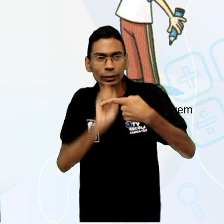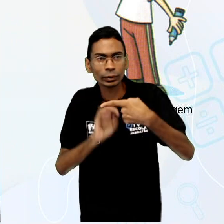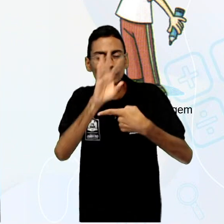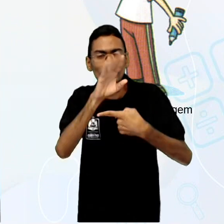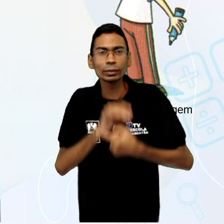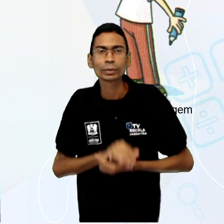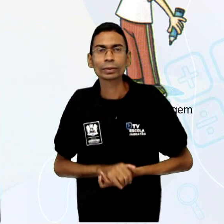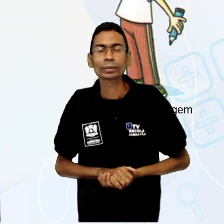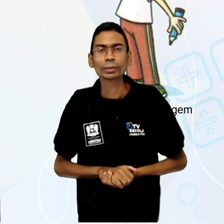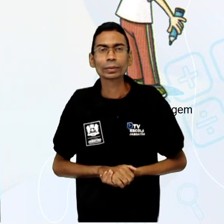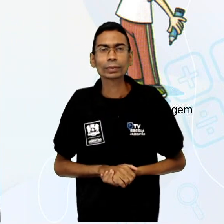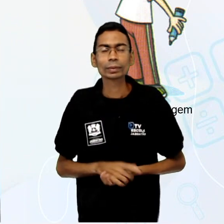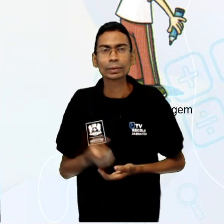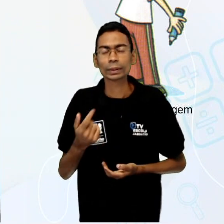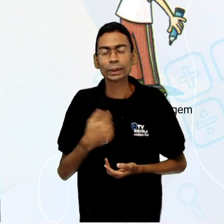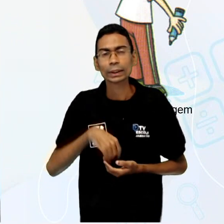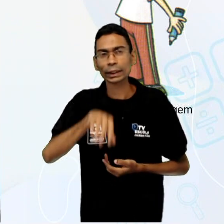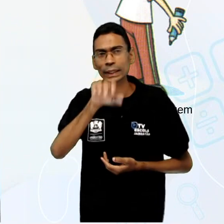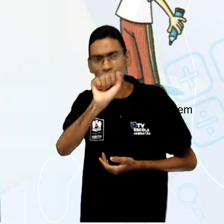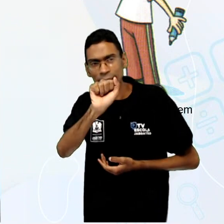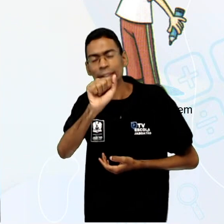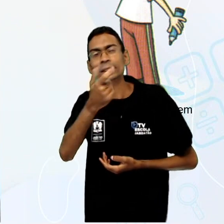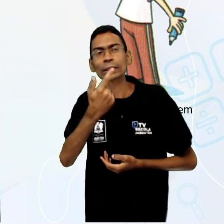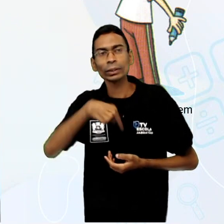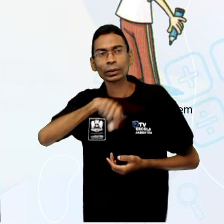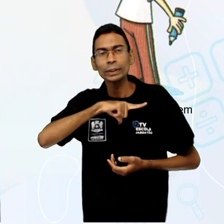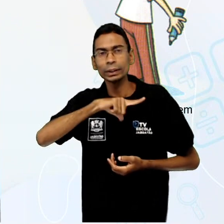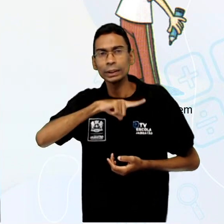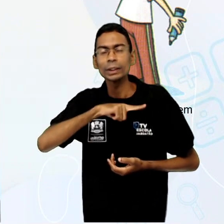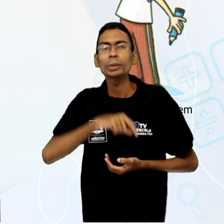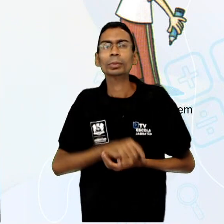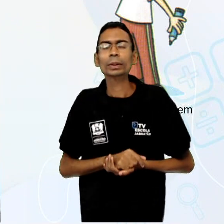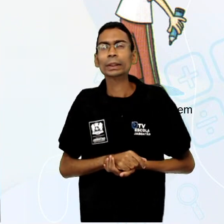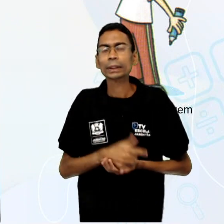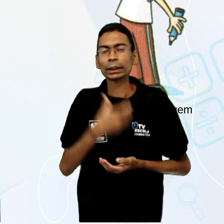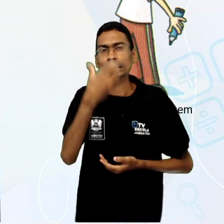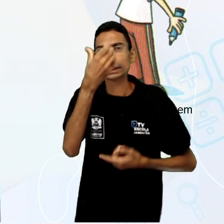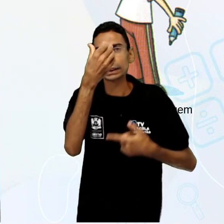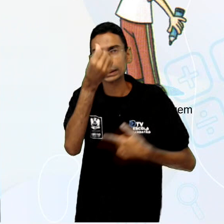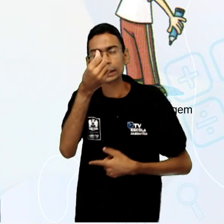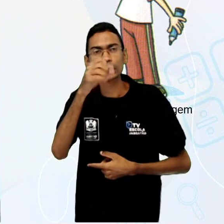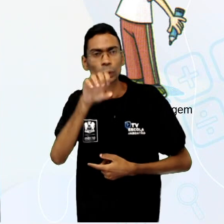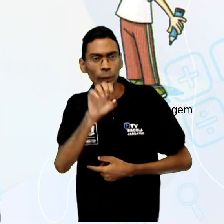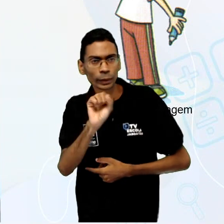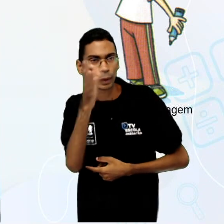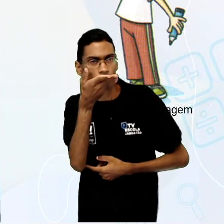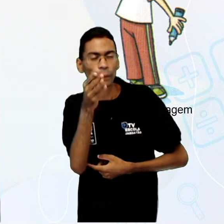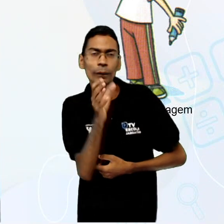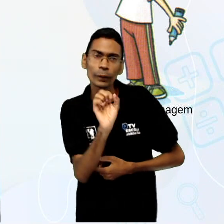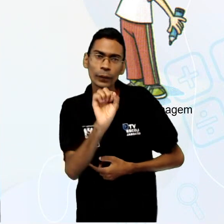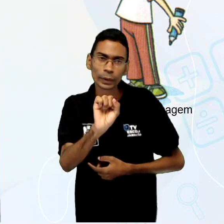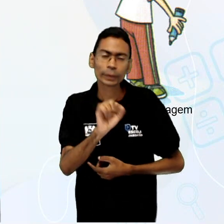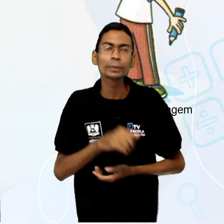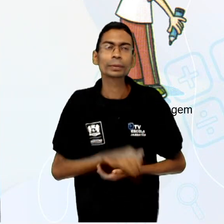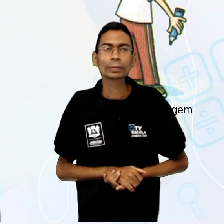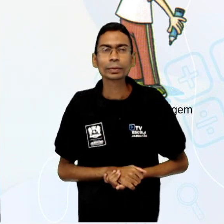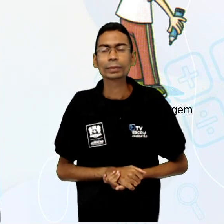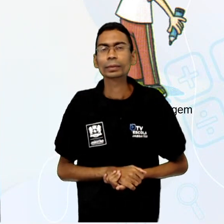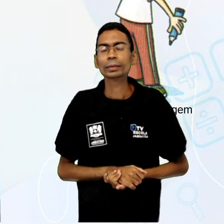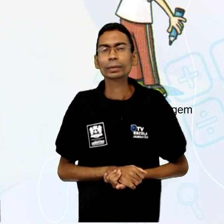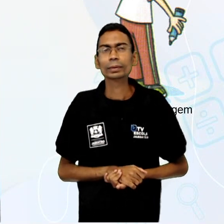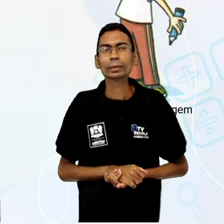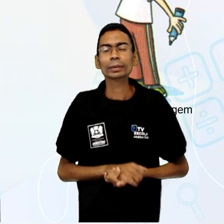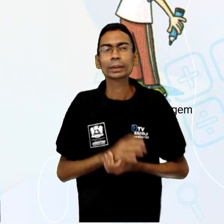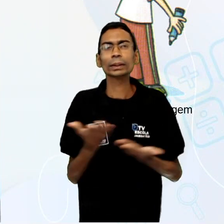fração 6/8. Vamos representar? Para isso, vamos utilizar um retângulo. Bom, esse retângulo vai ser dividido em quantas